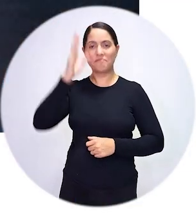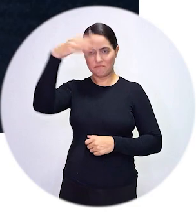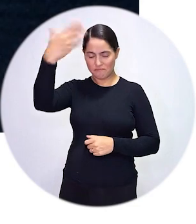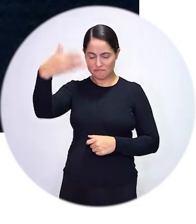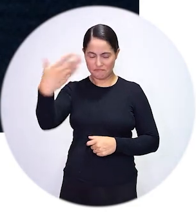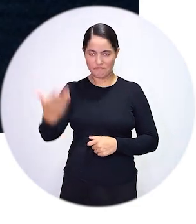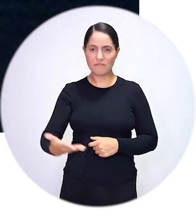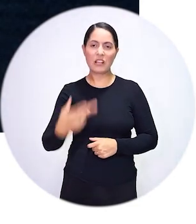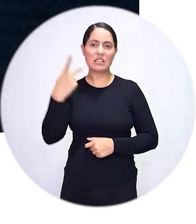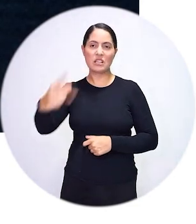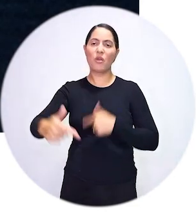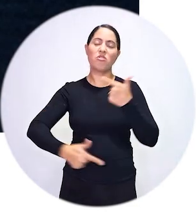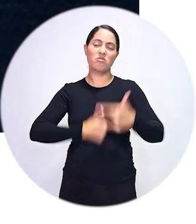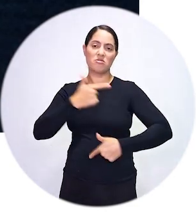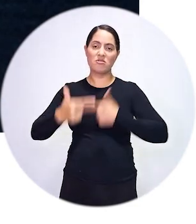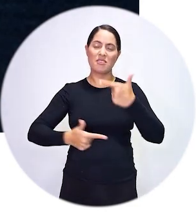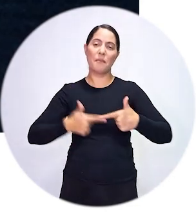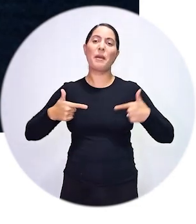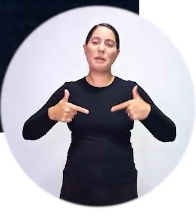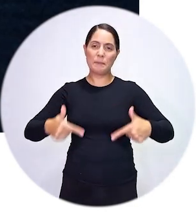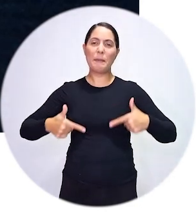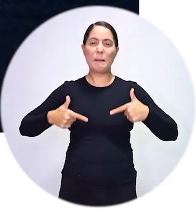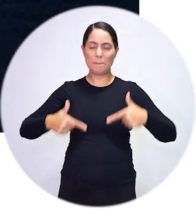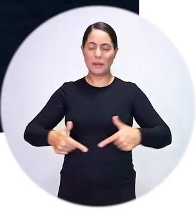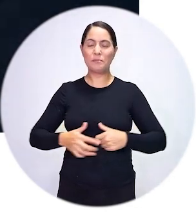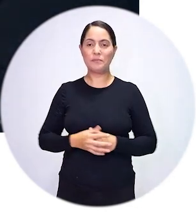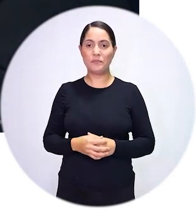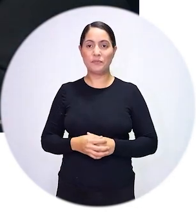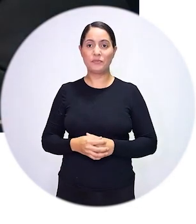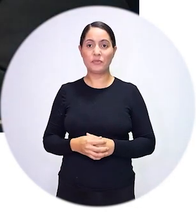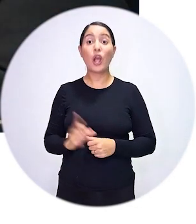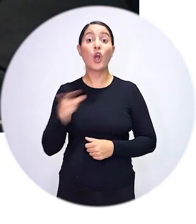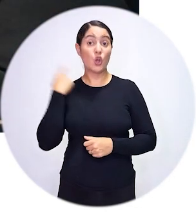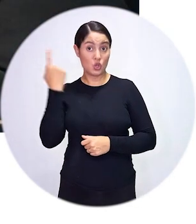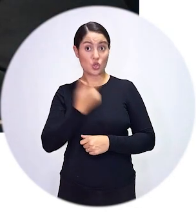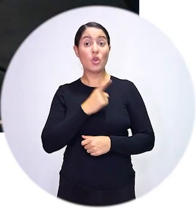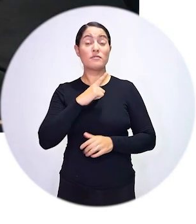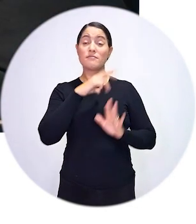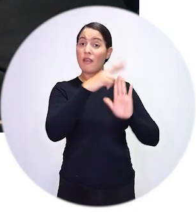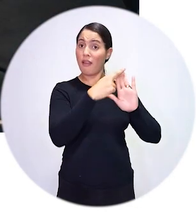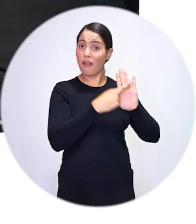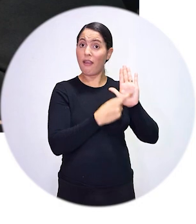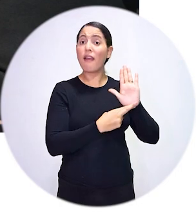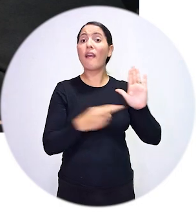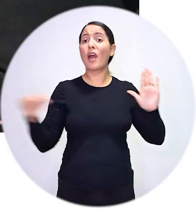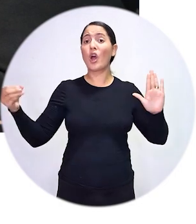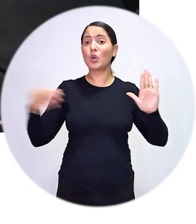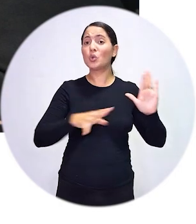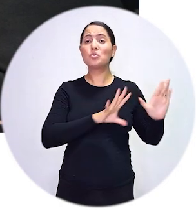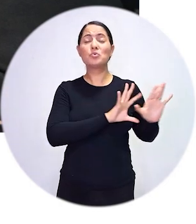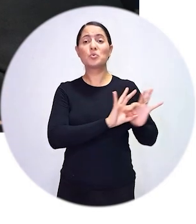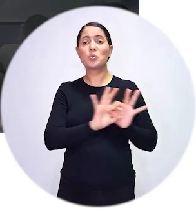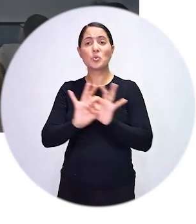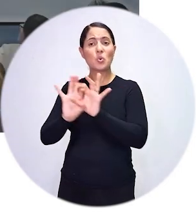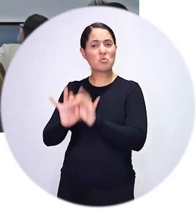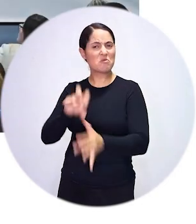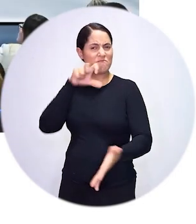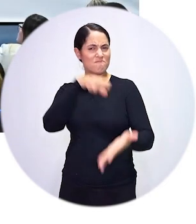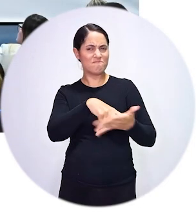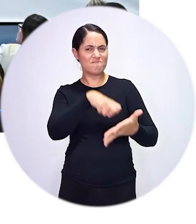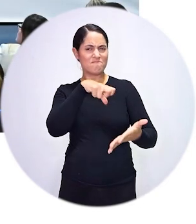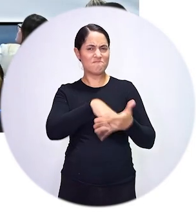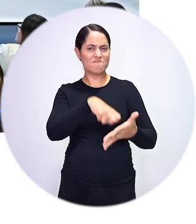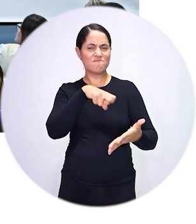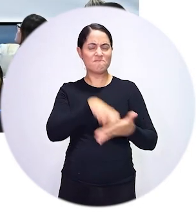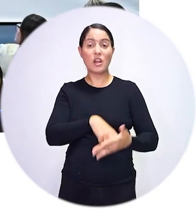gestão histórica merecem ser reconhecidos por todo o seu empenho e trabalho. Implantamos novas regras